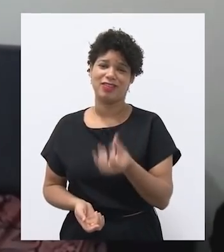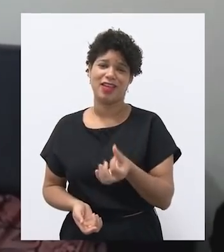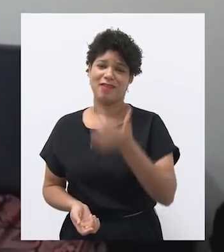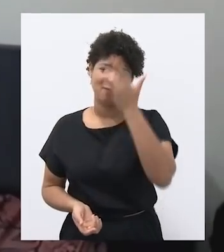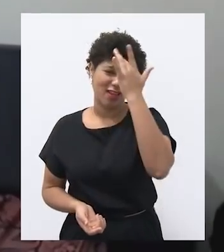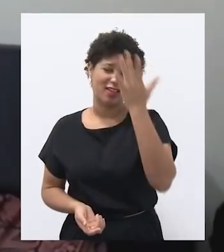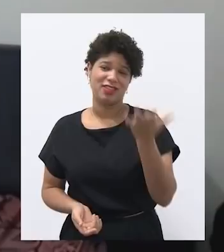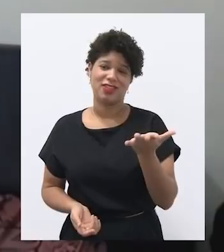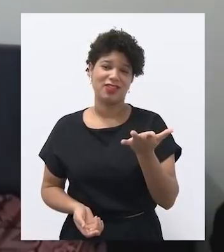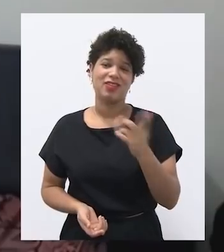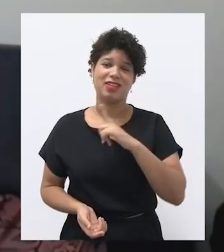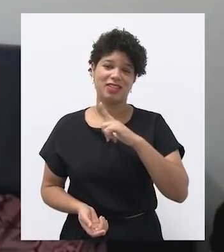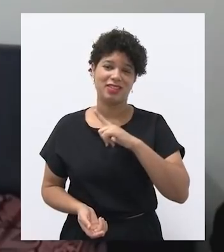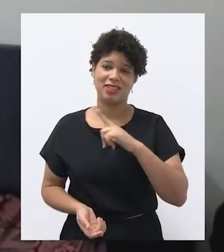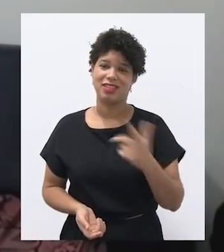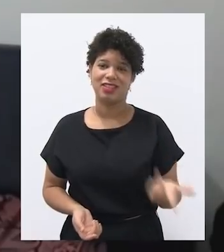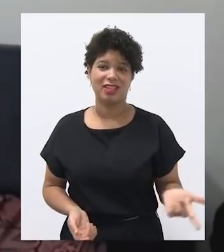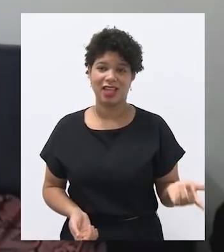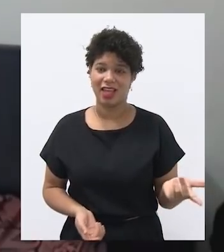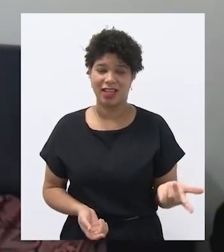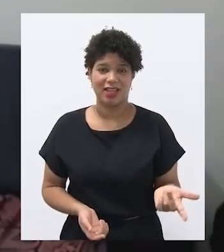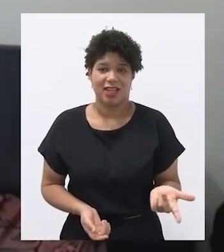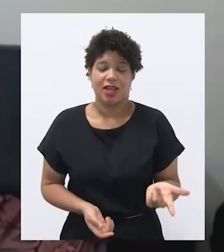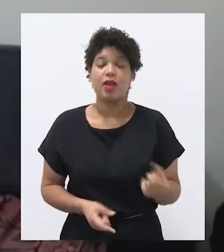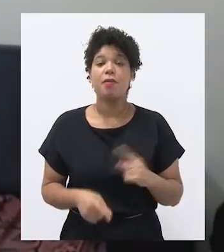Porque quando a gente começou nessa parte da